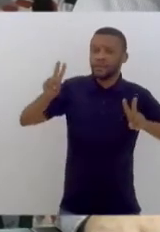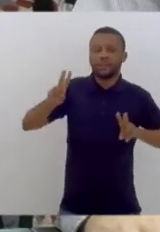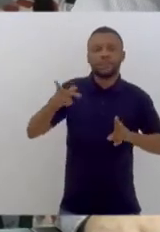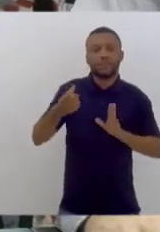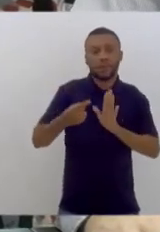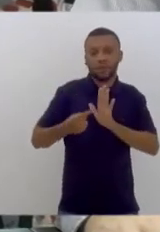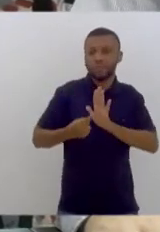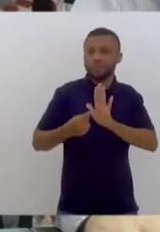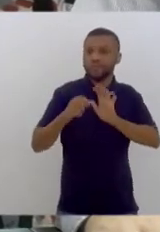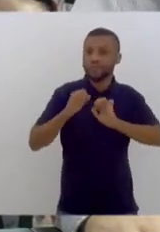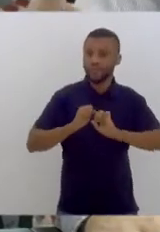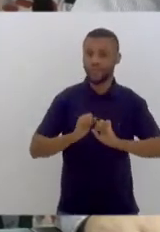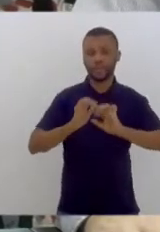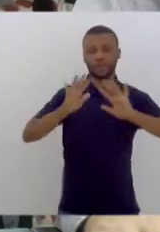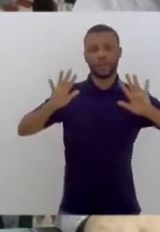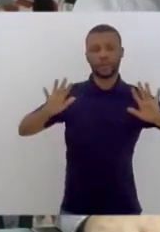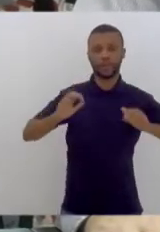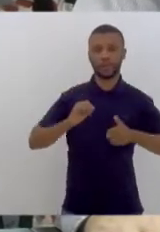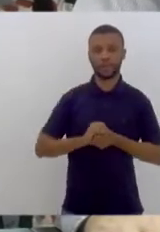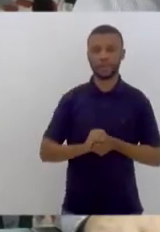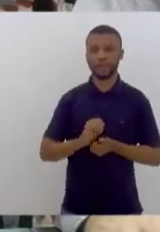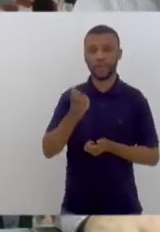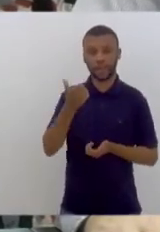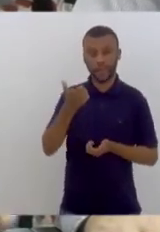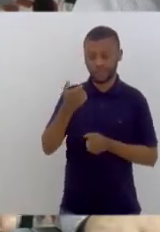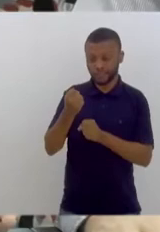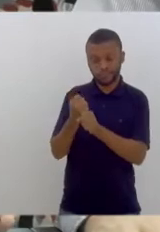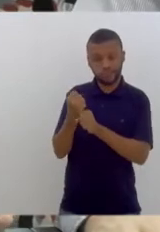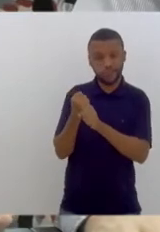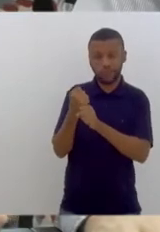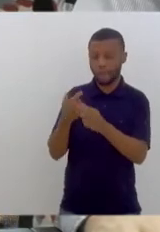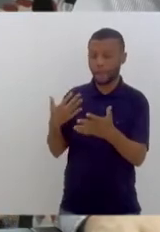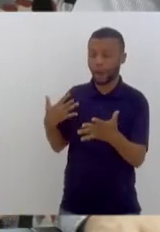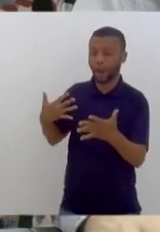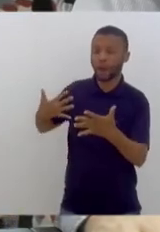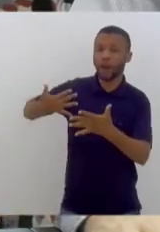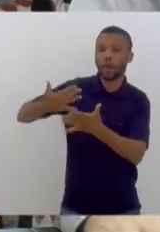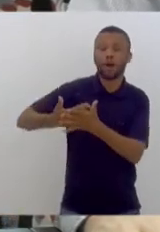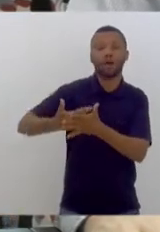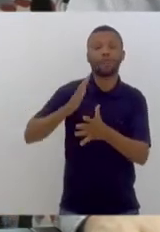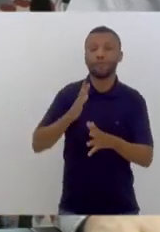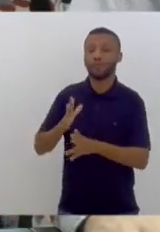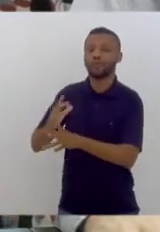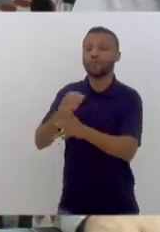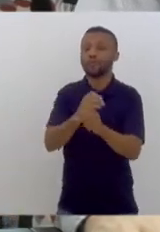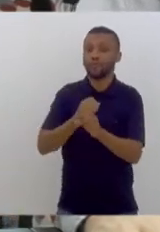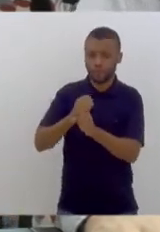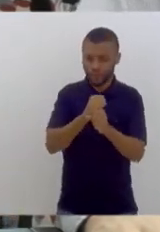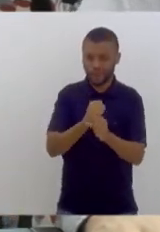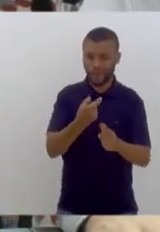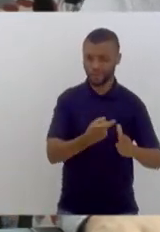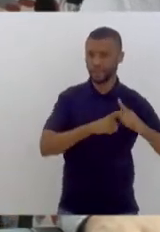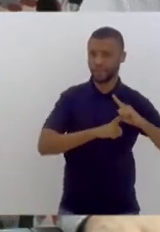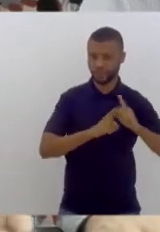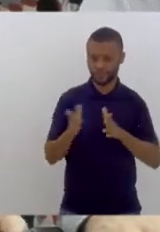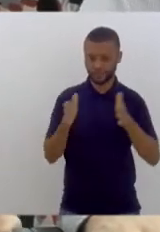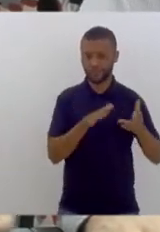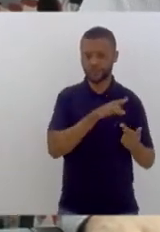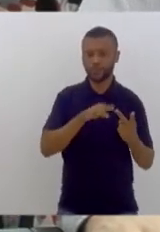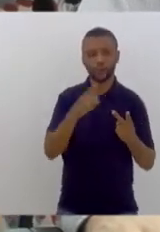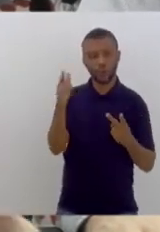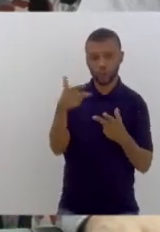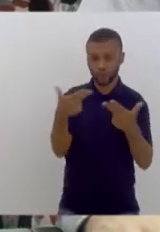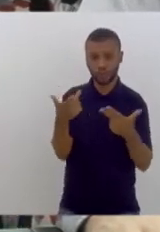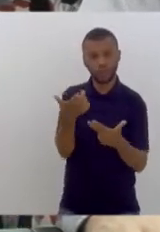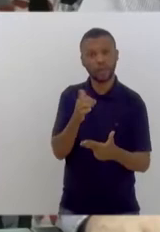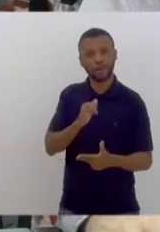claramente uma justiça que foi acumulada por esses anos. O meu ponto aqui, que eu queria colocar, deputado Luiz Paulo, é a possibilidade do